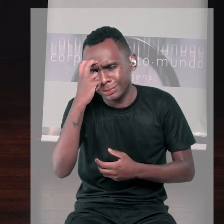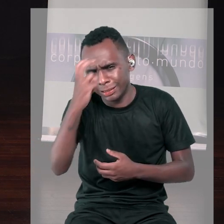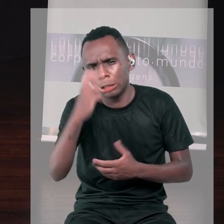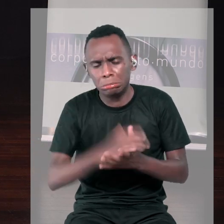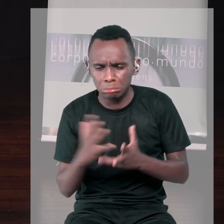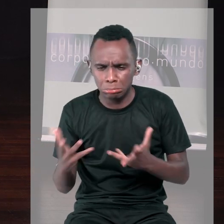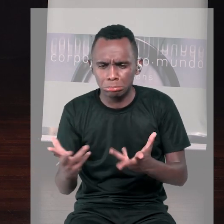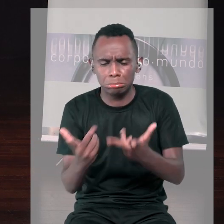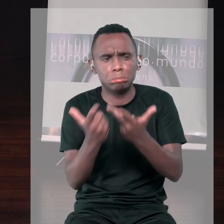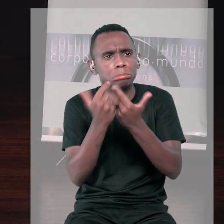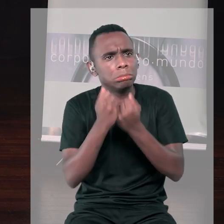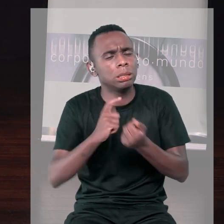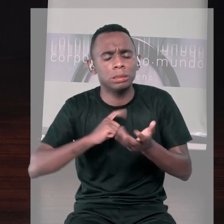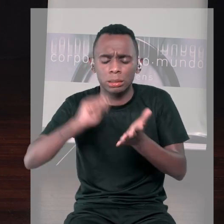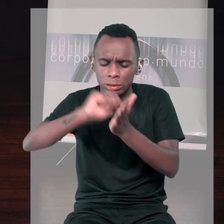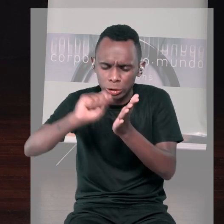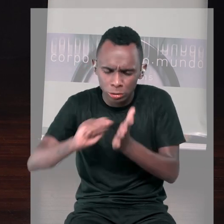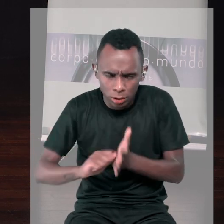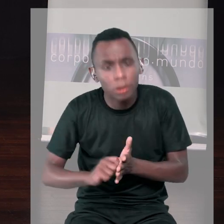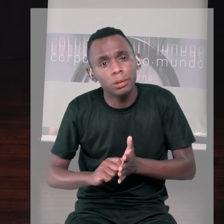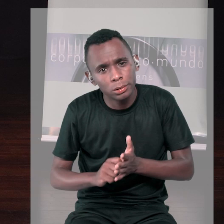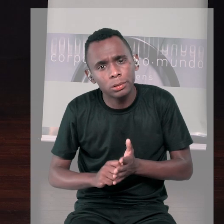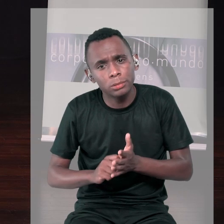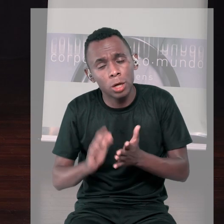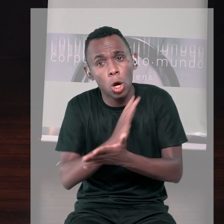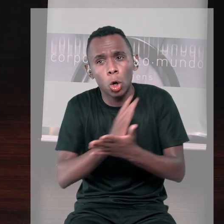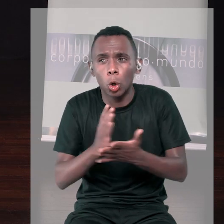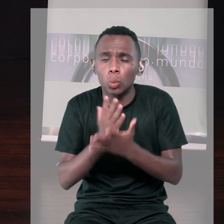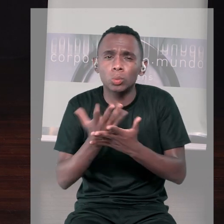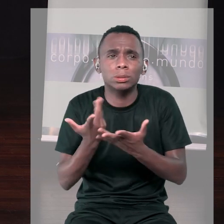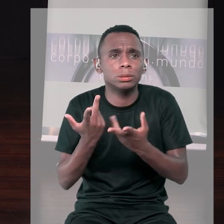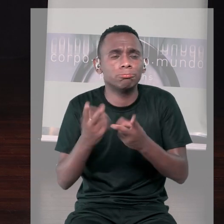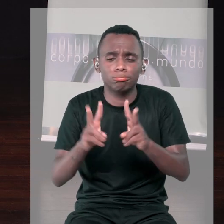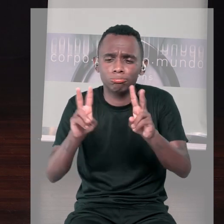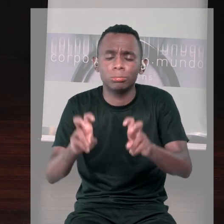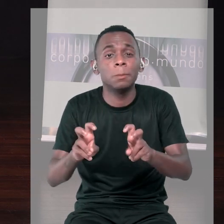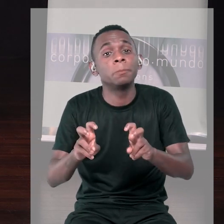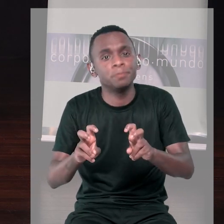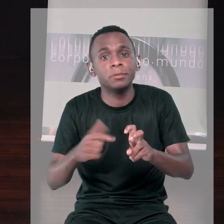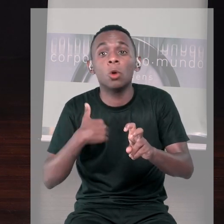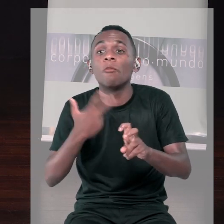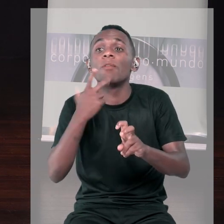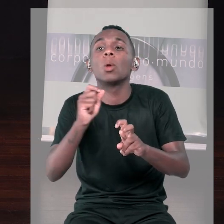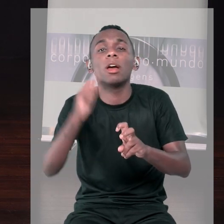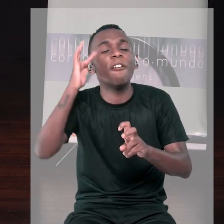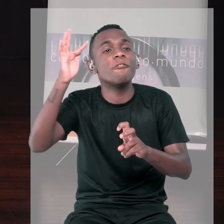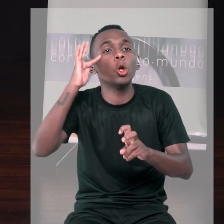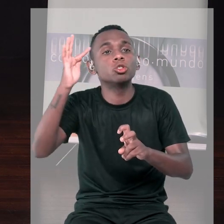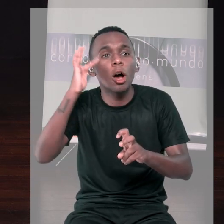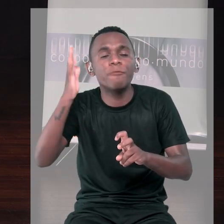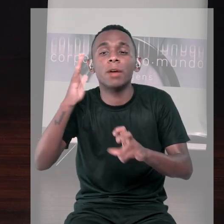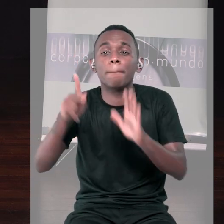competente, e terá escrito provavelmente uma das obras mais importantes sobre, né, o que eu estou chamando aqui de uma filosofia